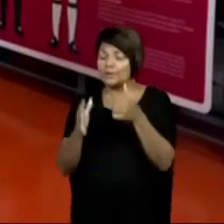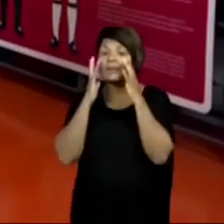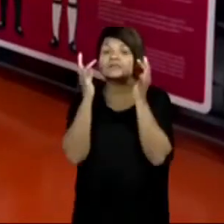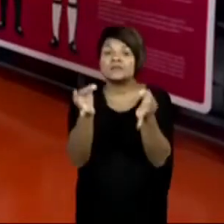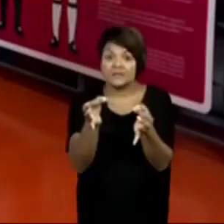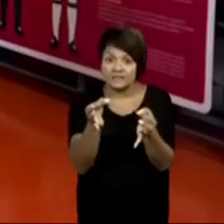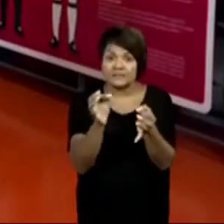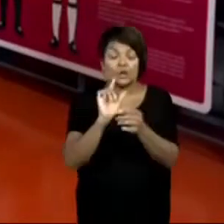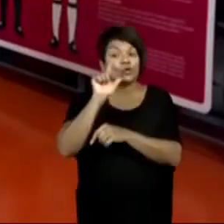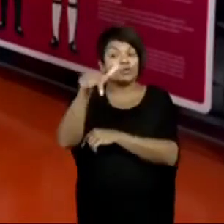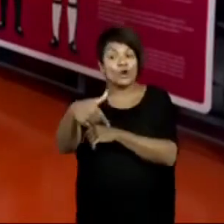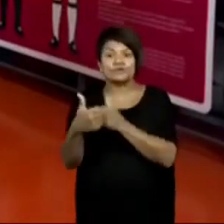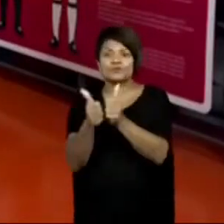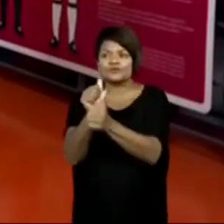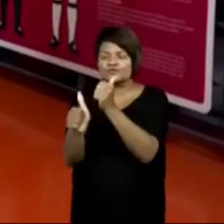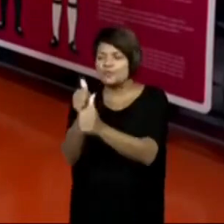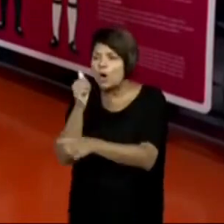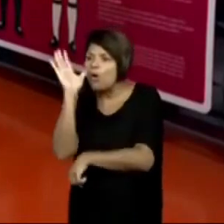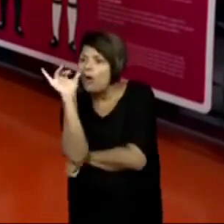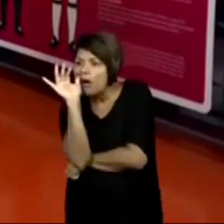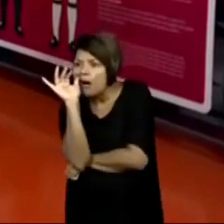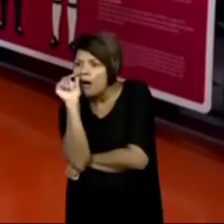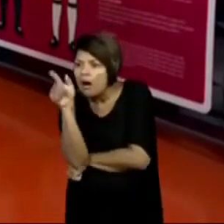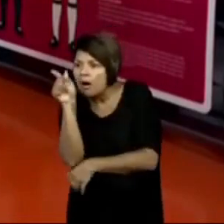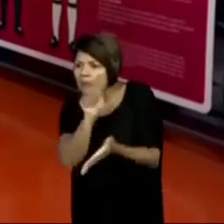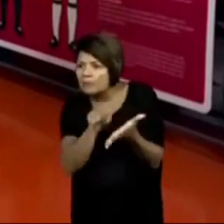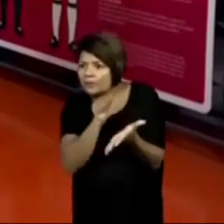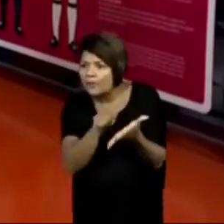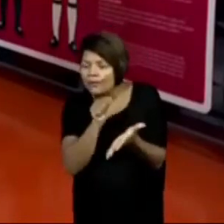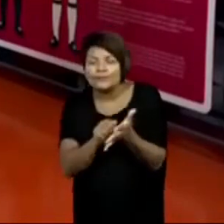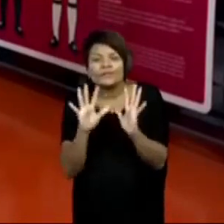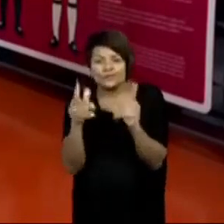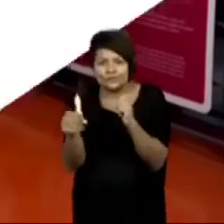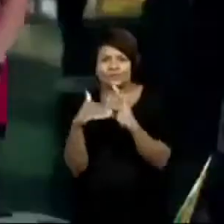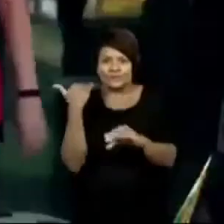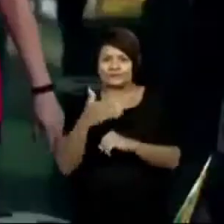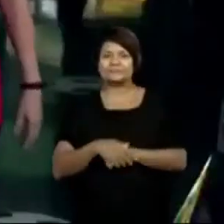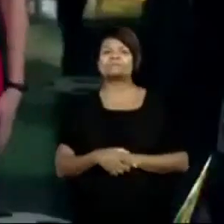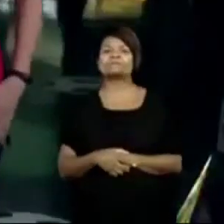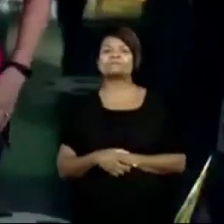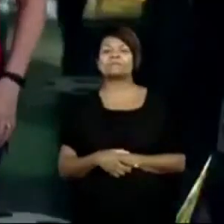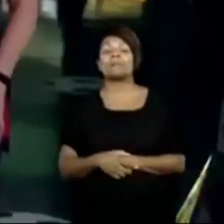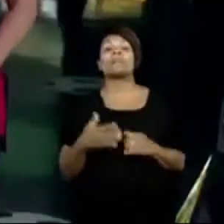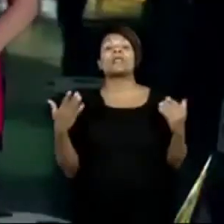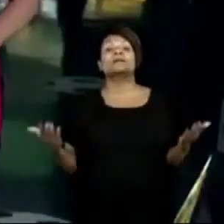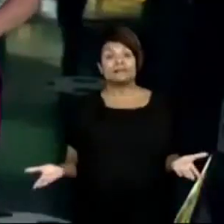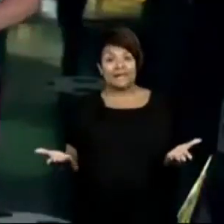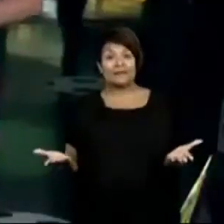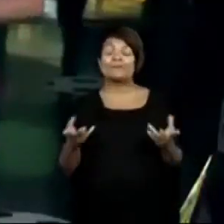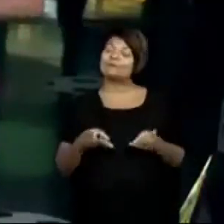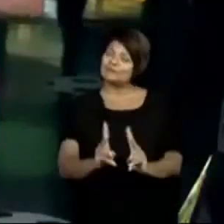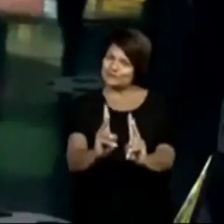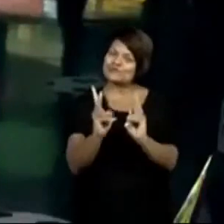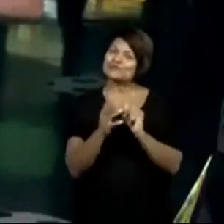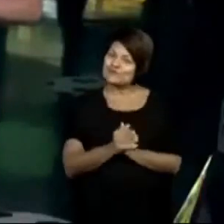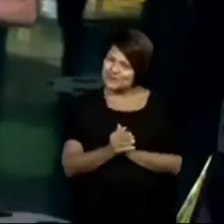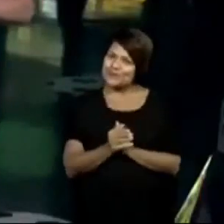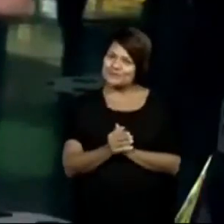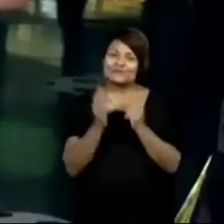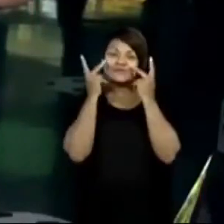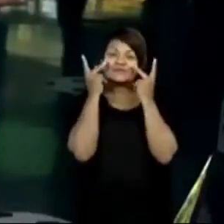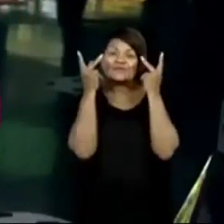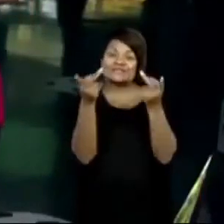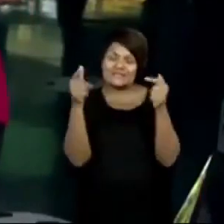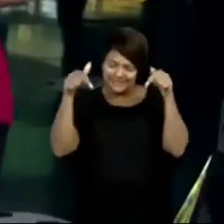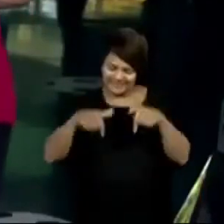no próximo jogo de futebol que forem assistindo e, ó, anotem tudo. Então, turminha, continuamos nossa visita